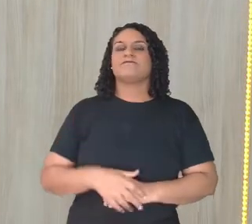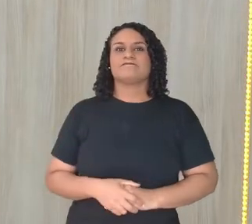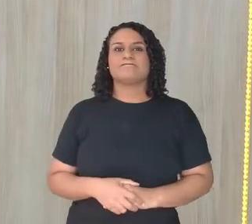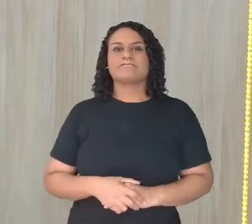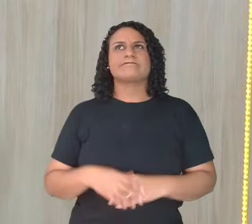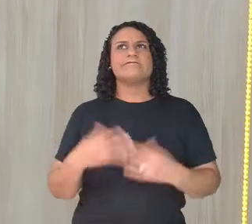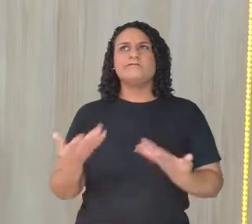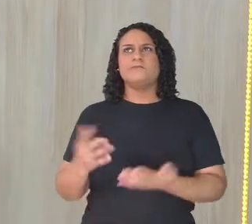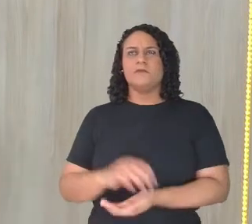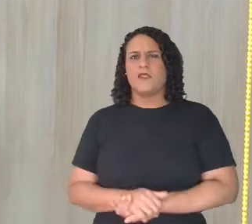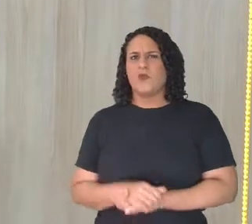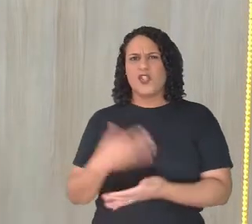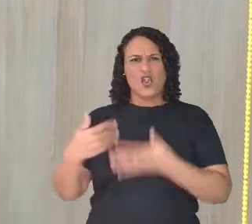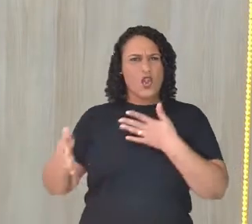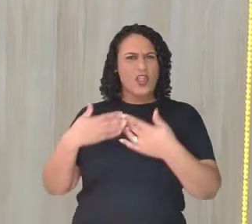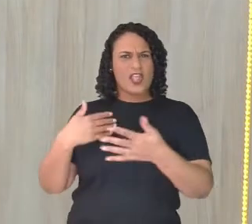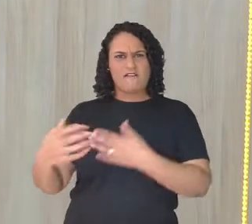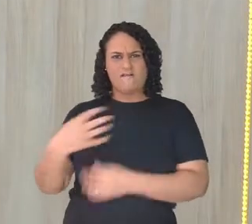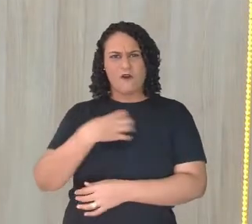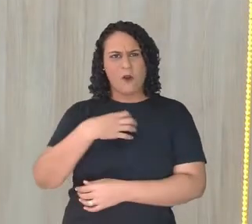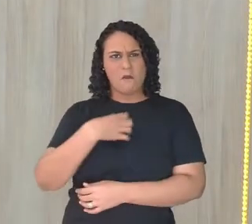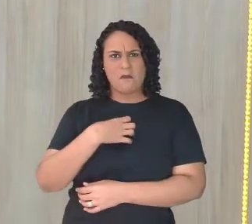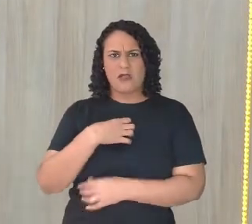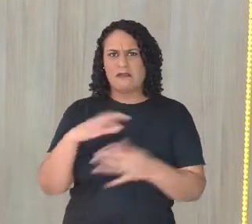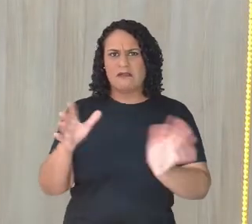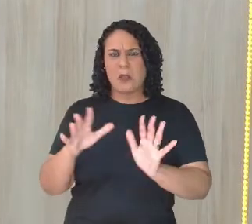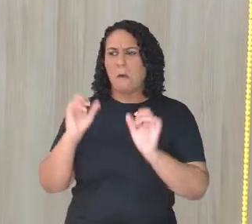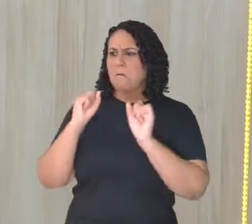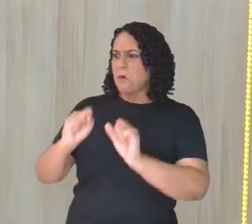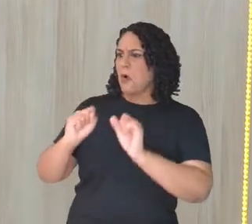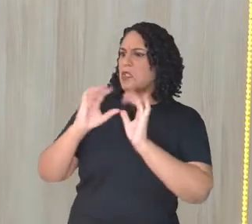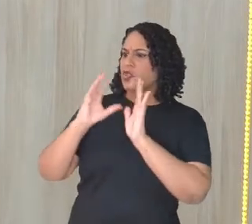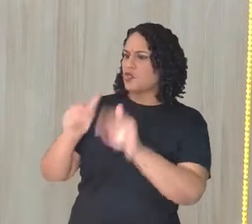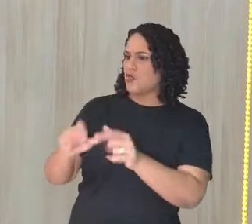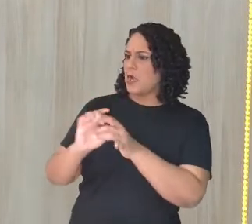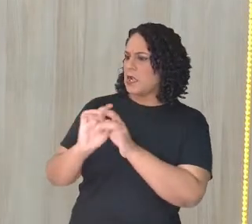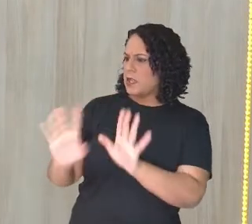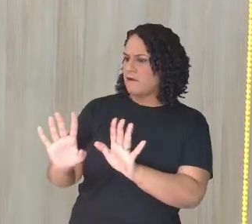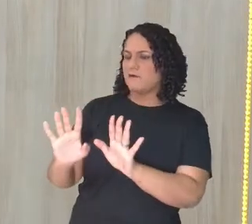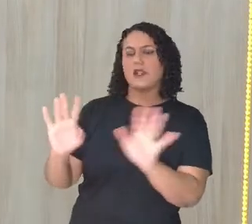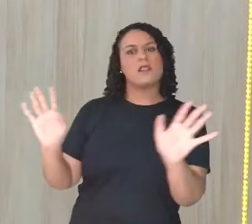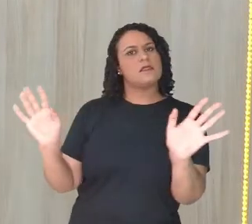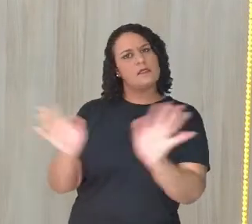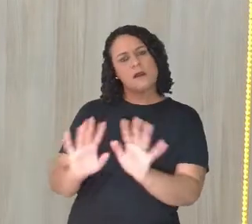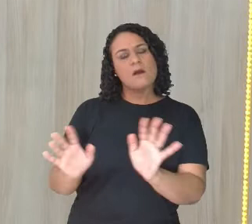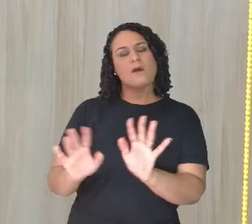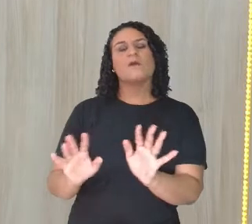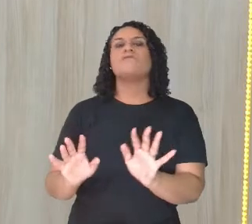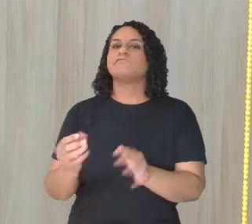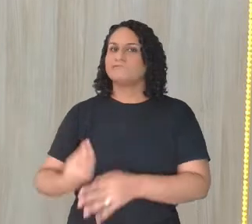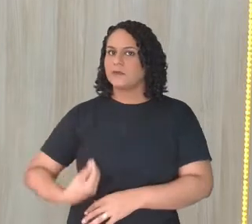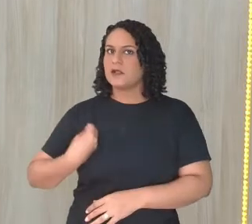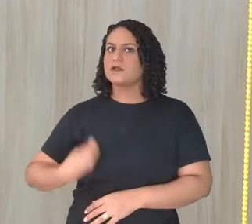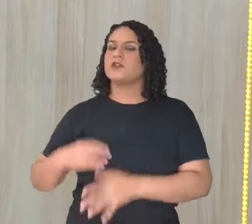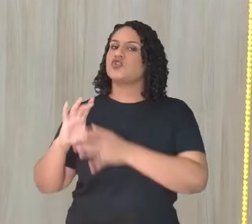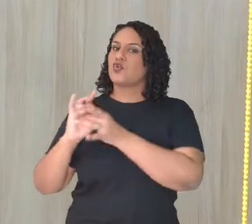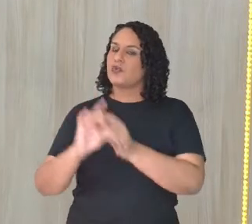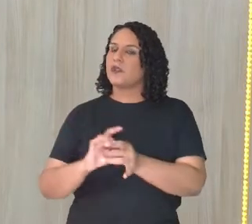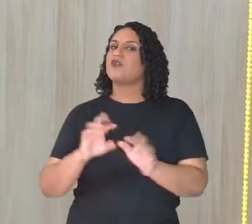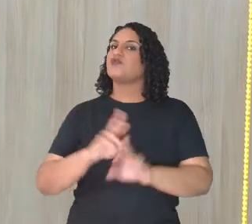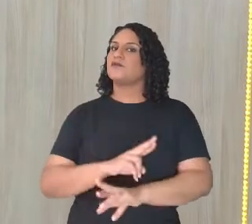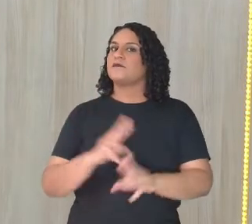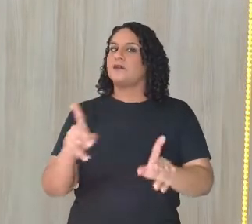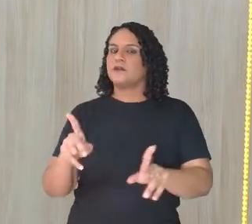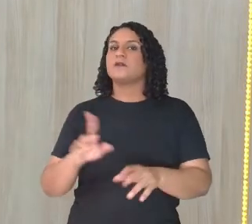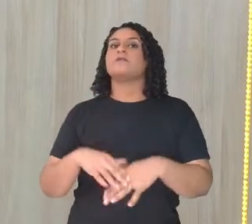Não é a casa da mãe Joana, né, como o pessoal fala, que tudo pode de qualquer jeito. Não, existem contextos diferentes,